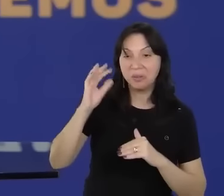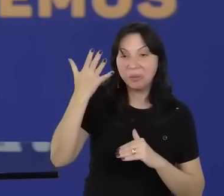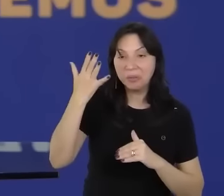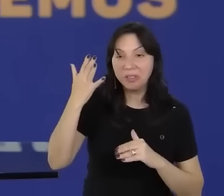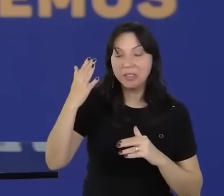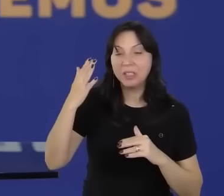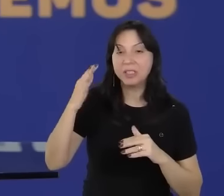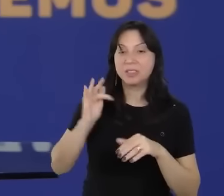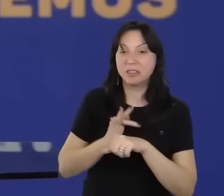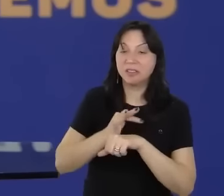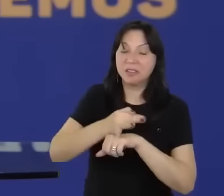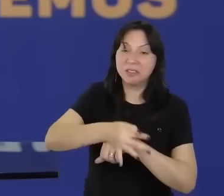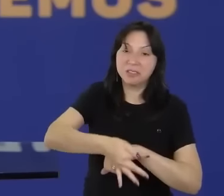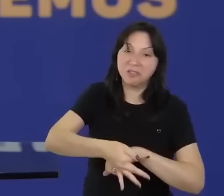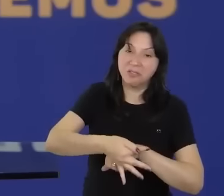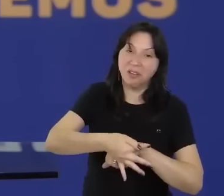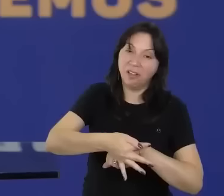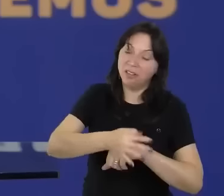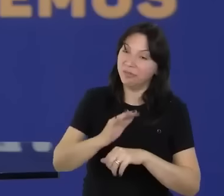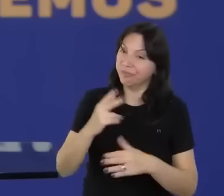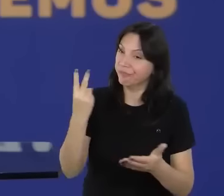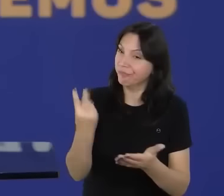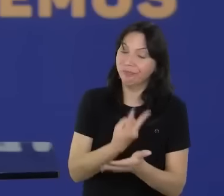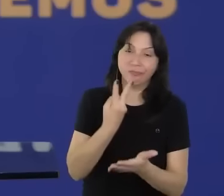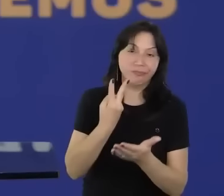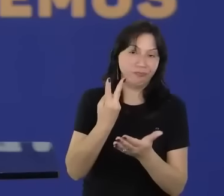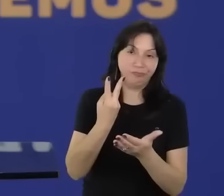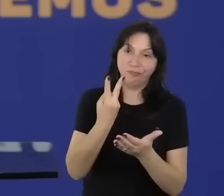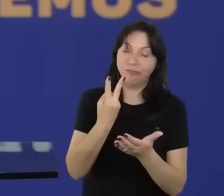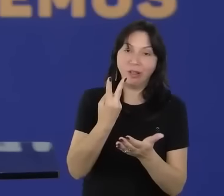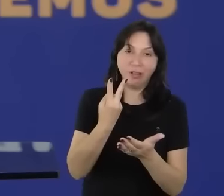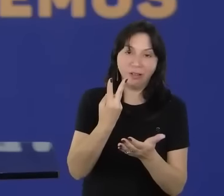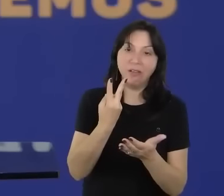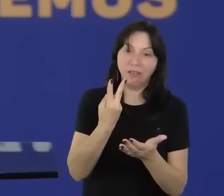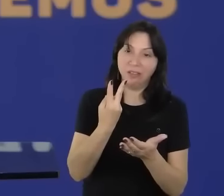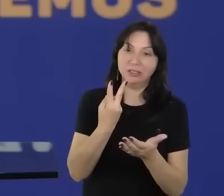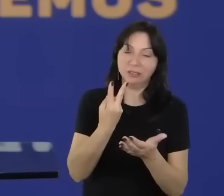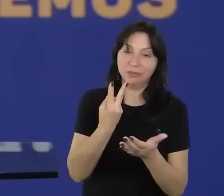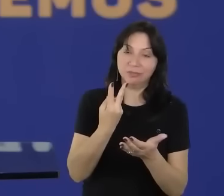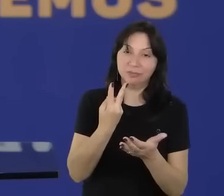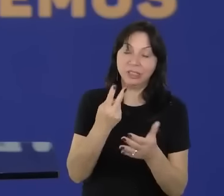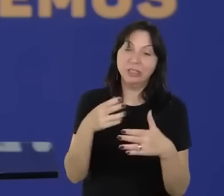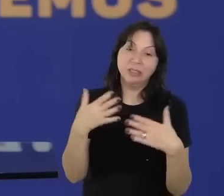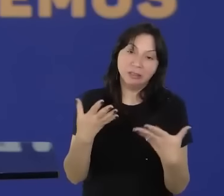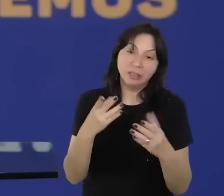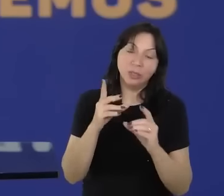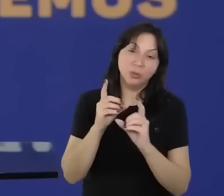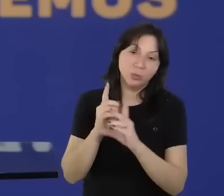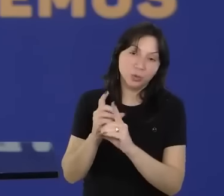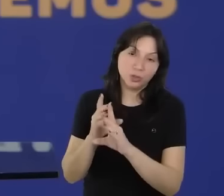frustradas o que eles esperavam então pelo menos que o camin a viagem de volta para casa fosse pelo menos